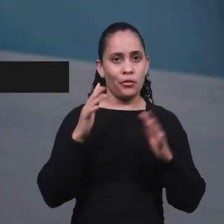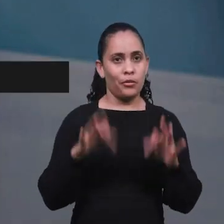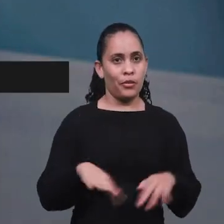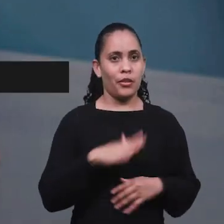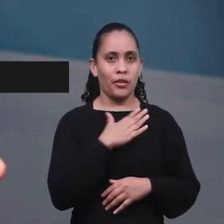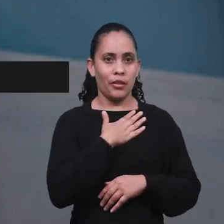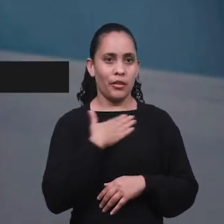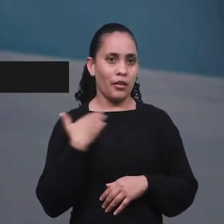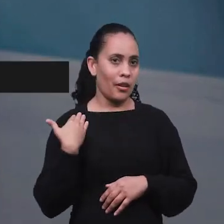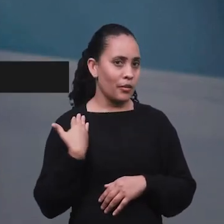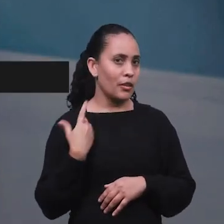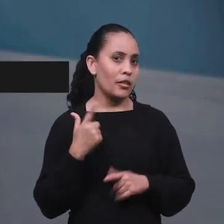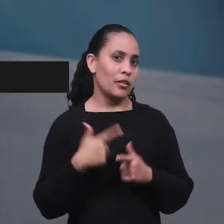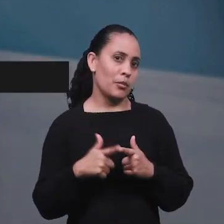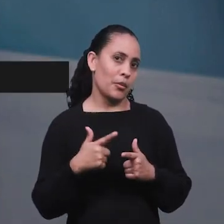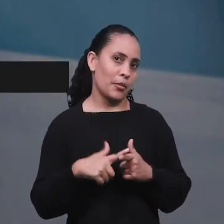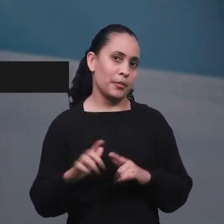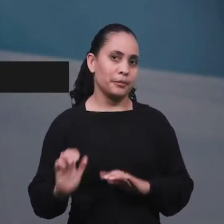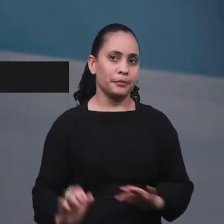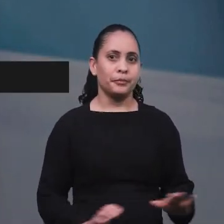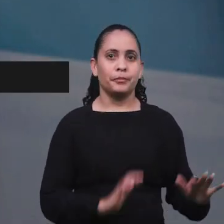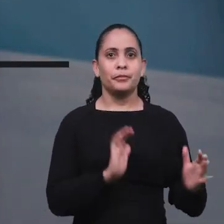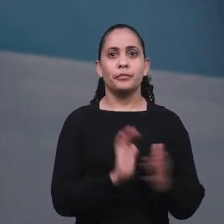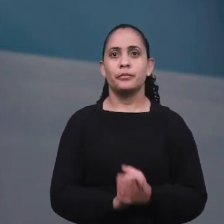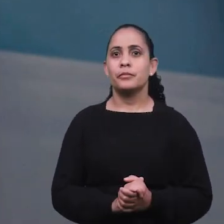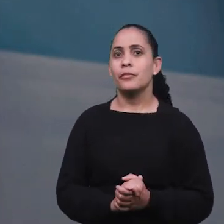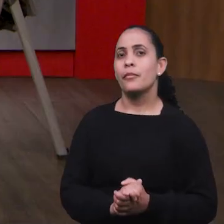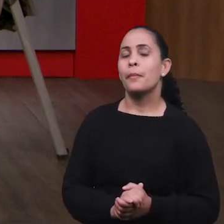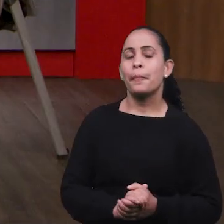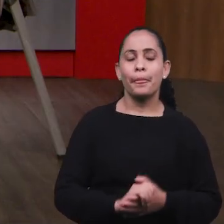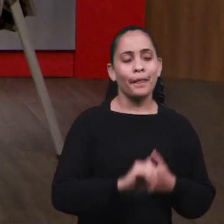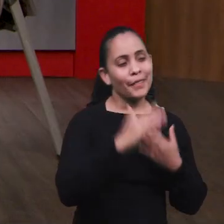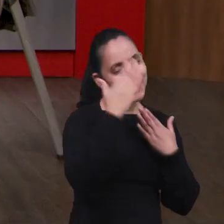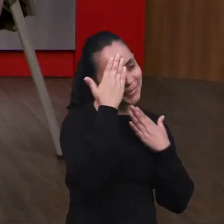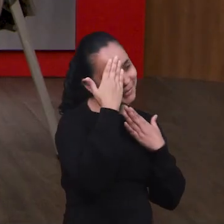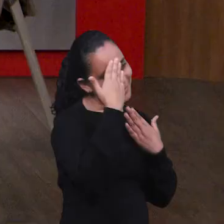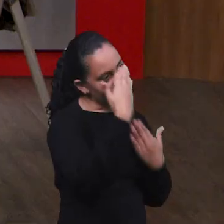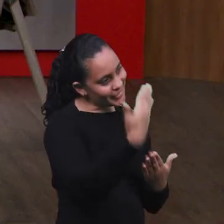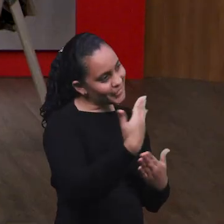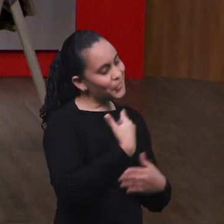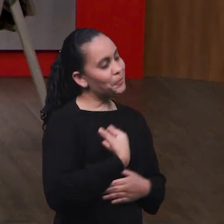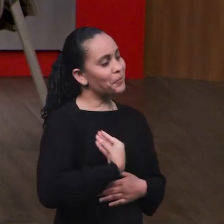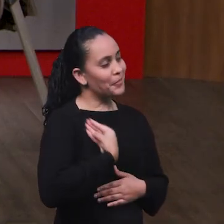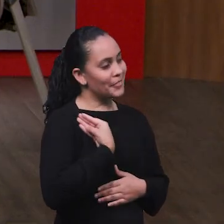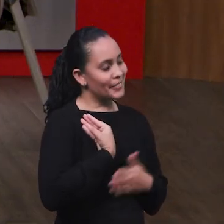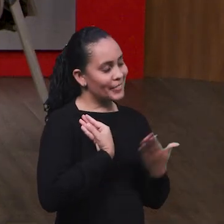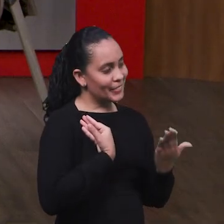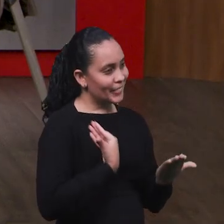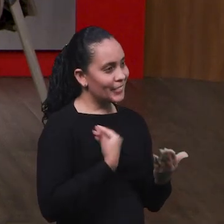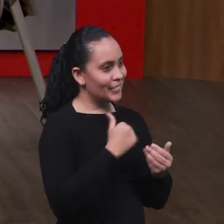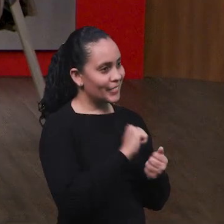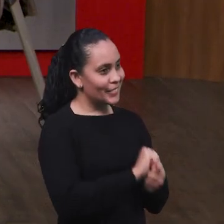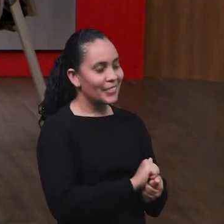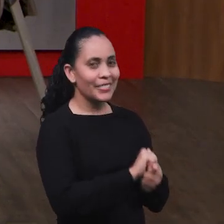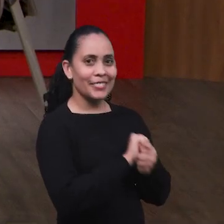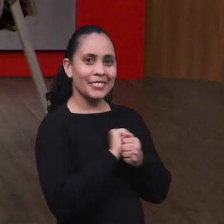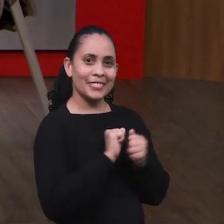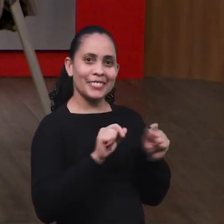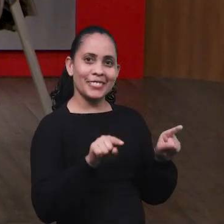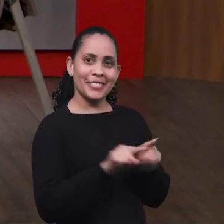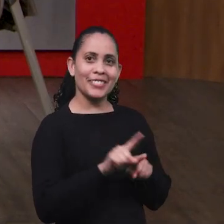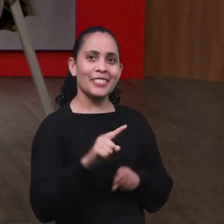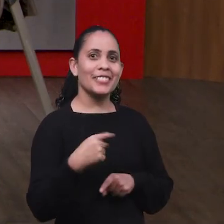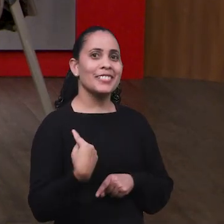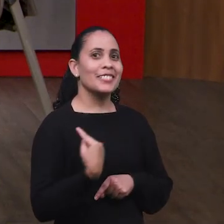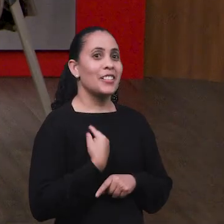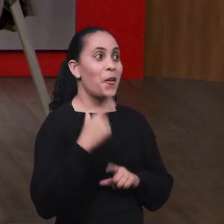você não chegue no fim da vida e passe por dificuldades. Quero agradecer a presença do Vinícius, foi um prazer tê-lo no programa, e